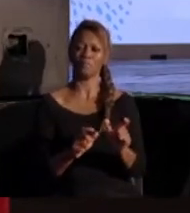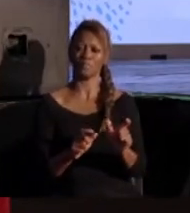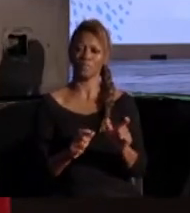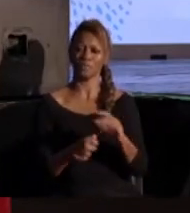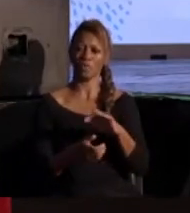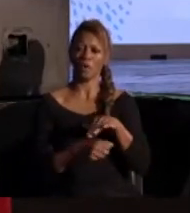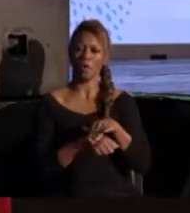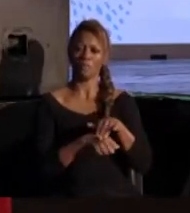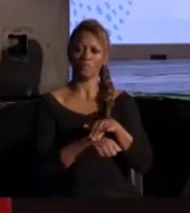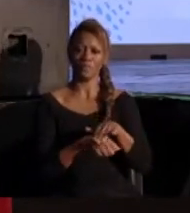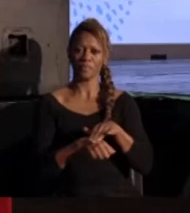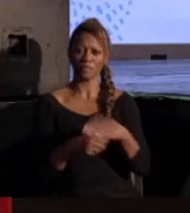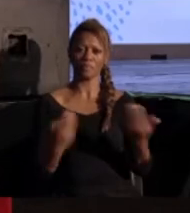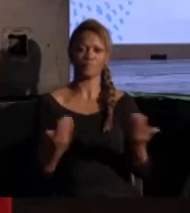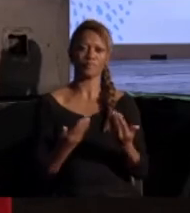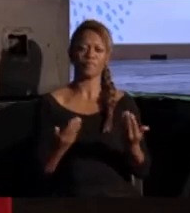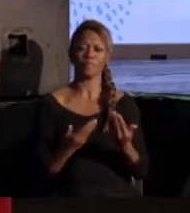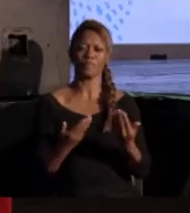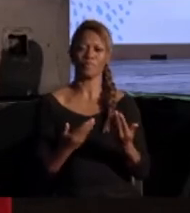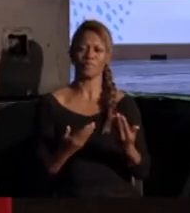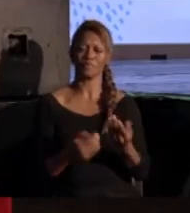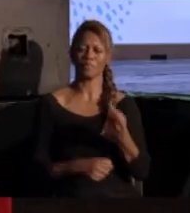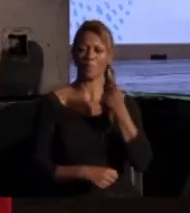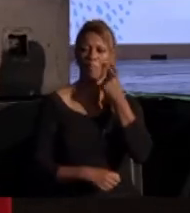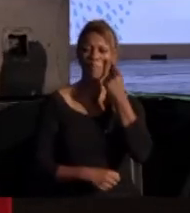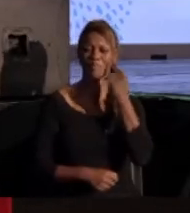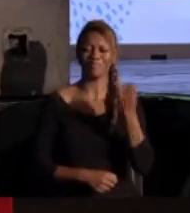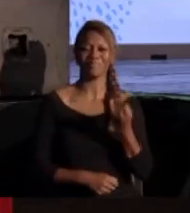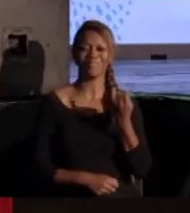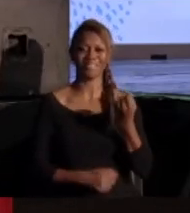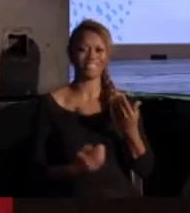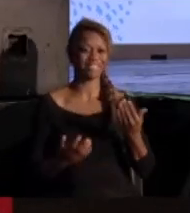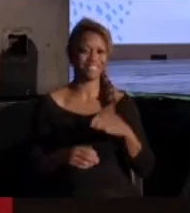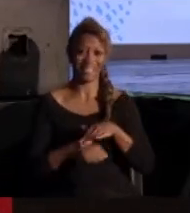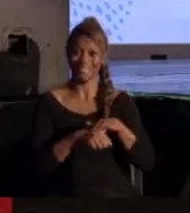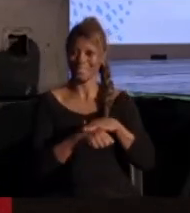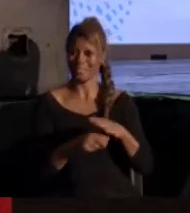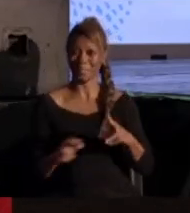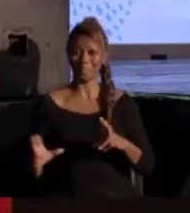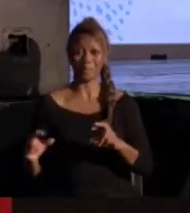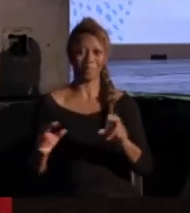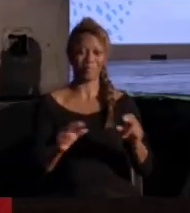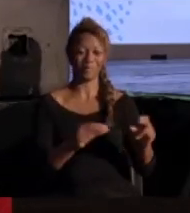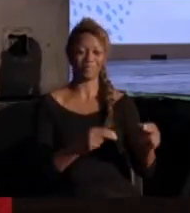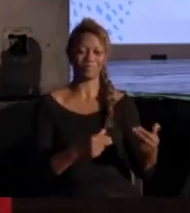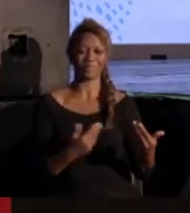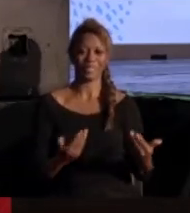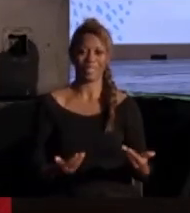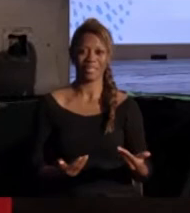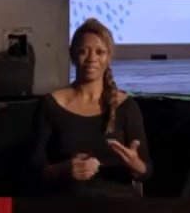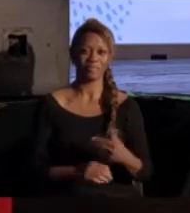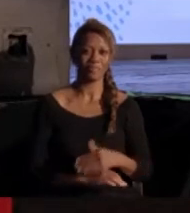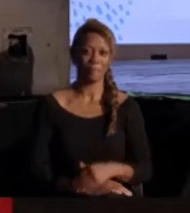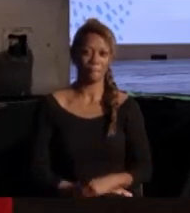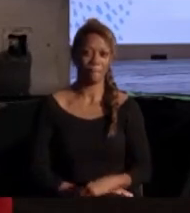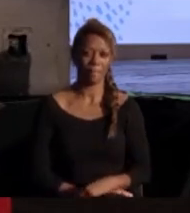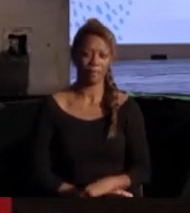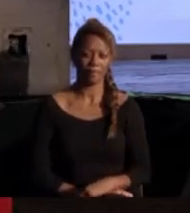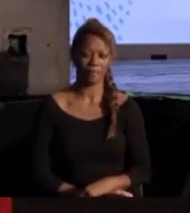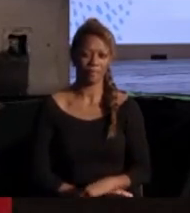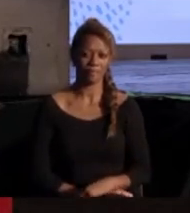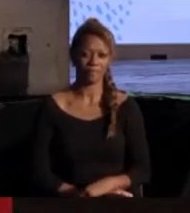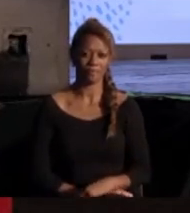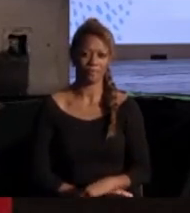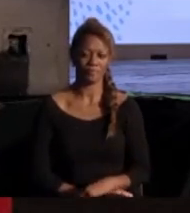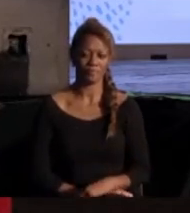teve hoje. A cabeça do professor Batata deve estar brilhando, né? E, opa, derrubei o